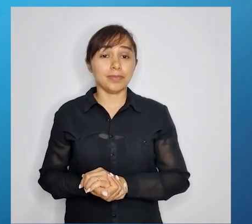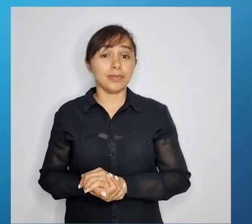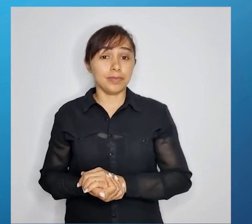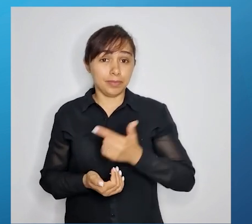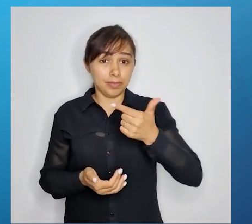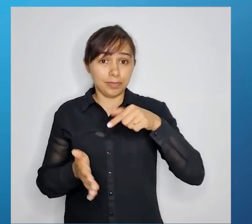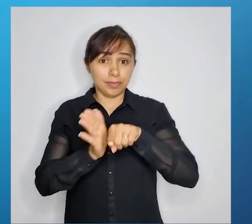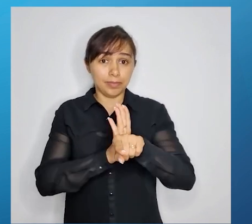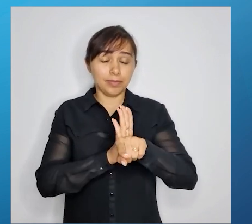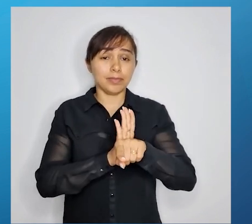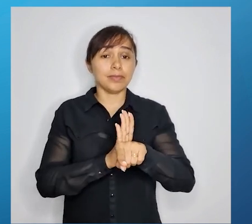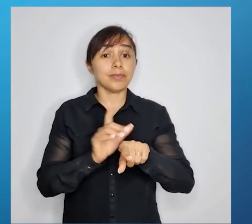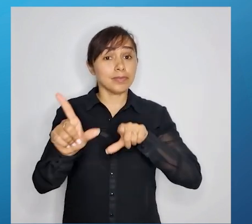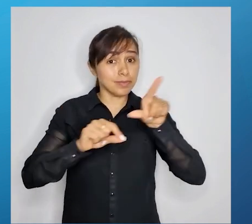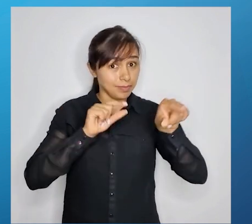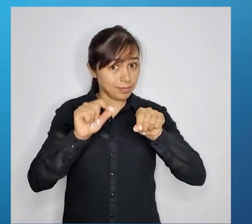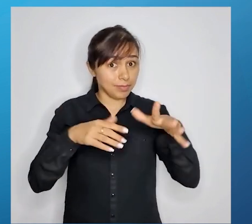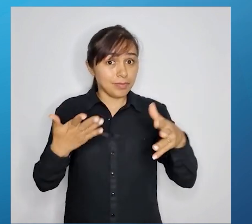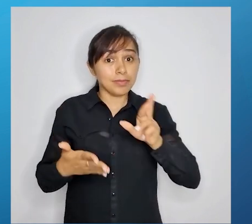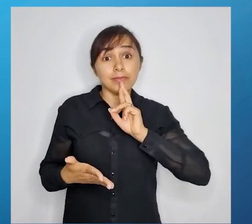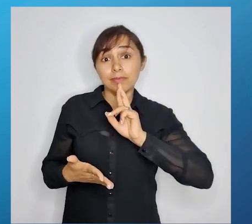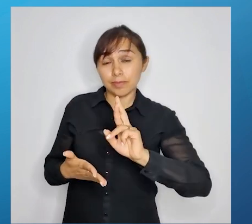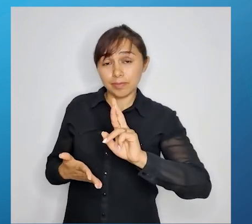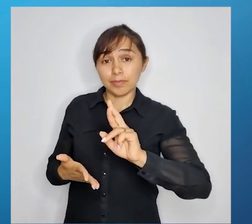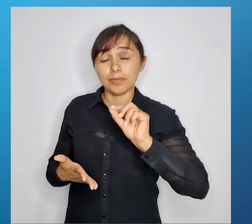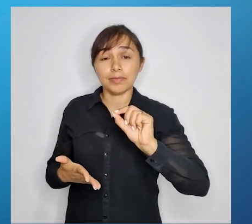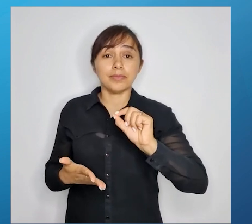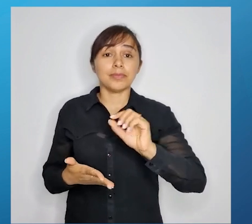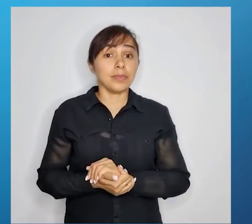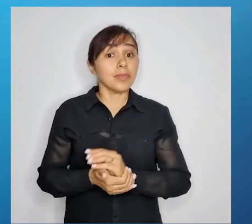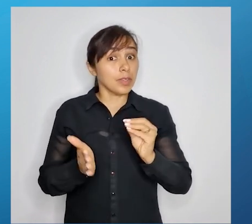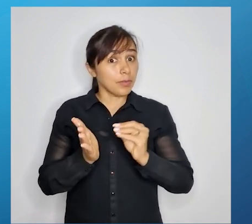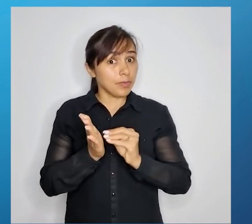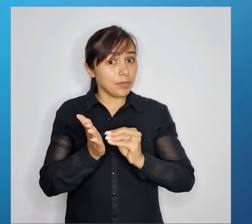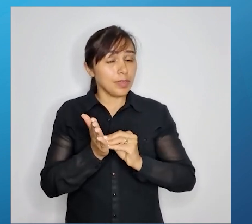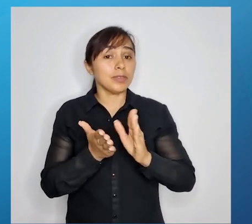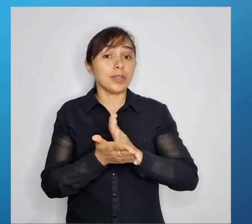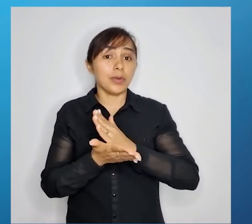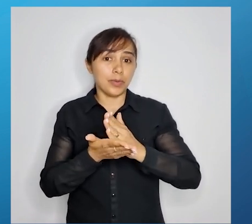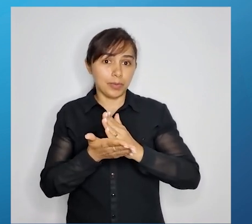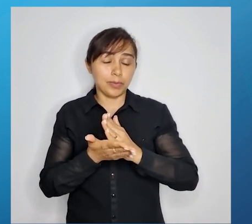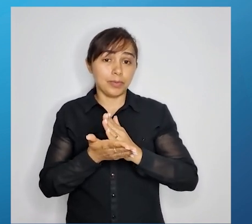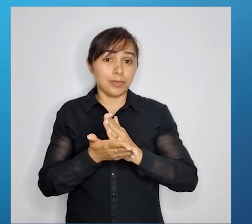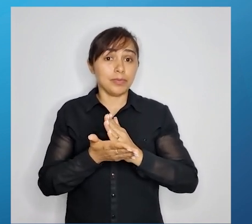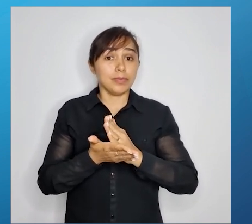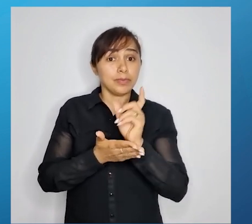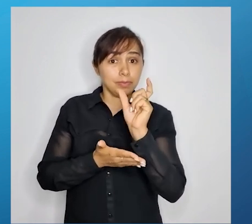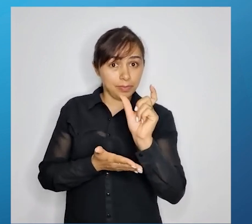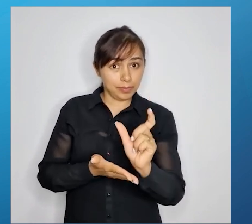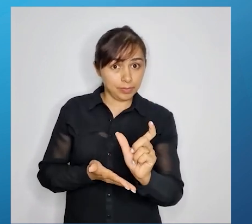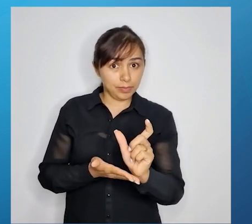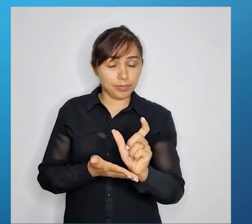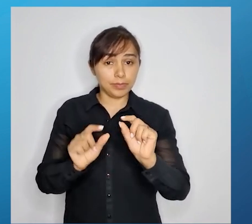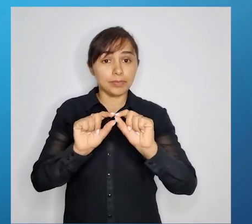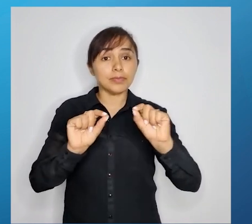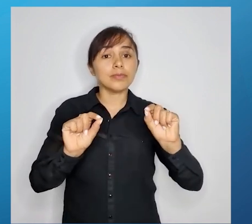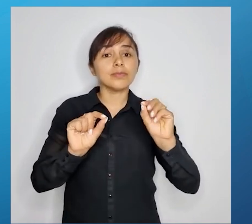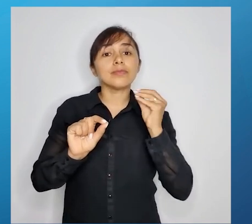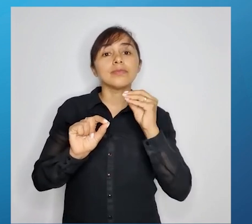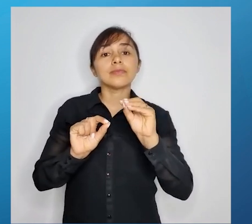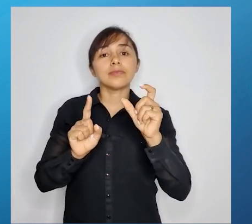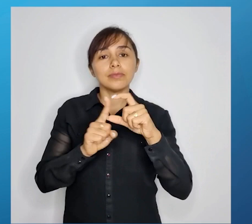2. Selecione a alternativa que supre as omissões das afirmações seguintes, ou seja, nós vamos completar ali nas